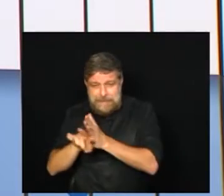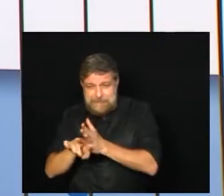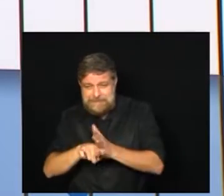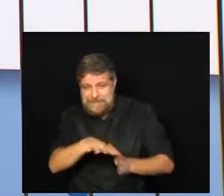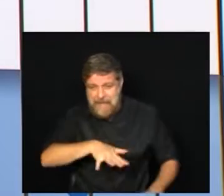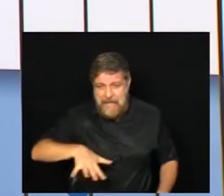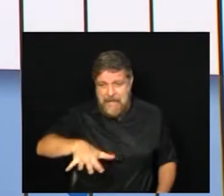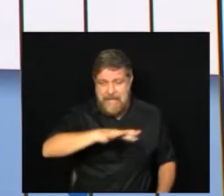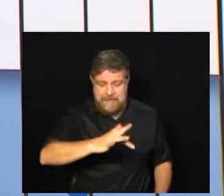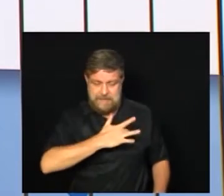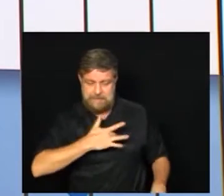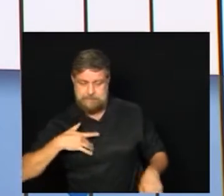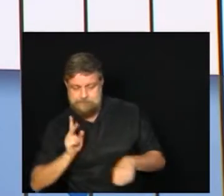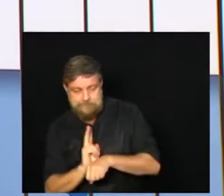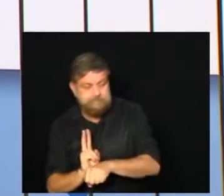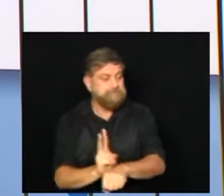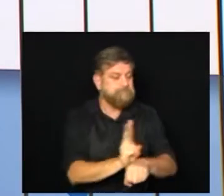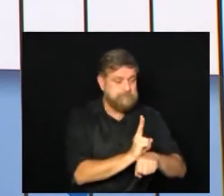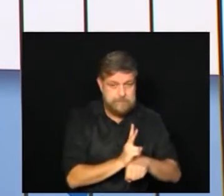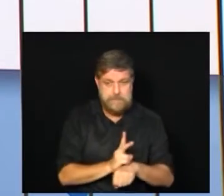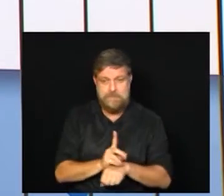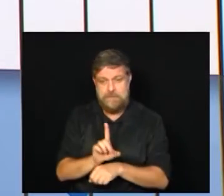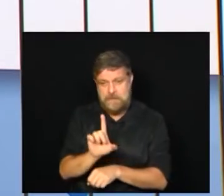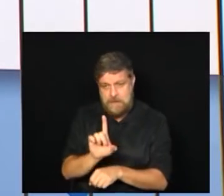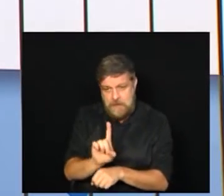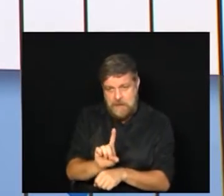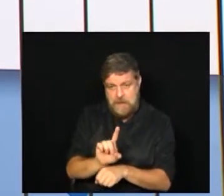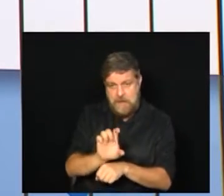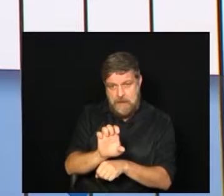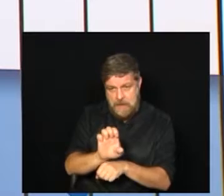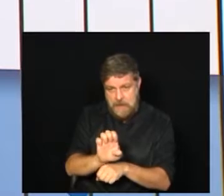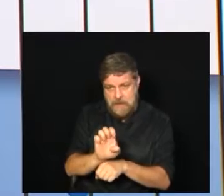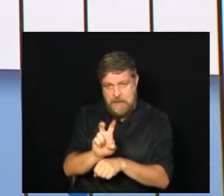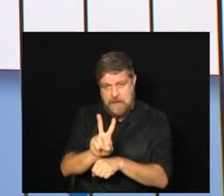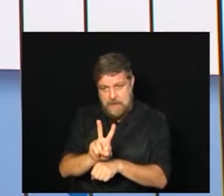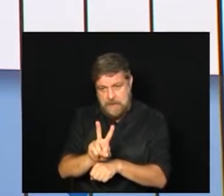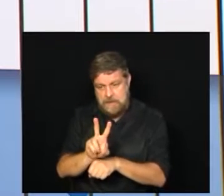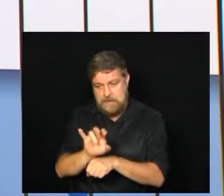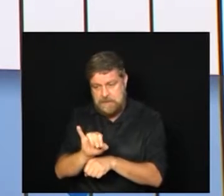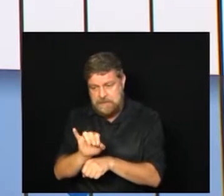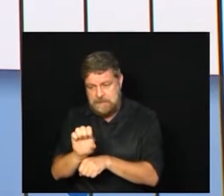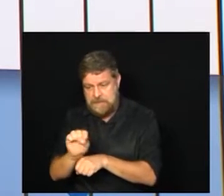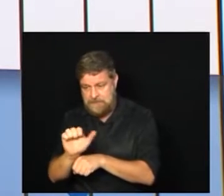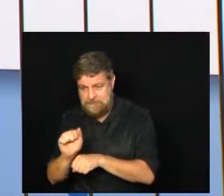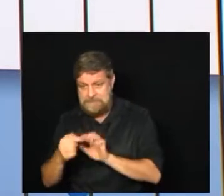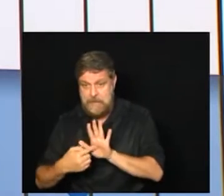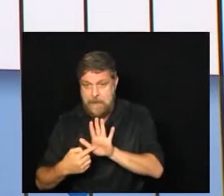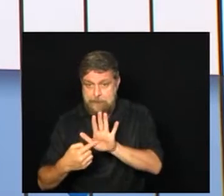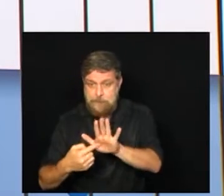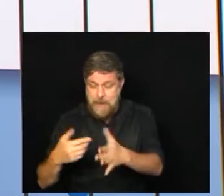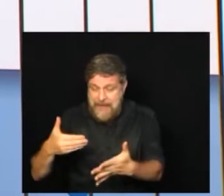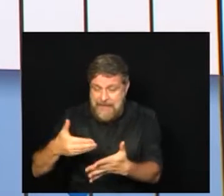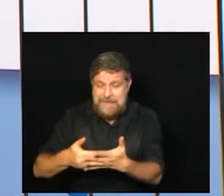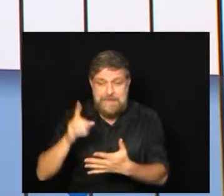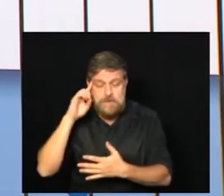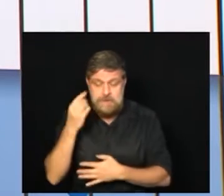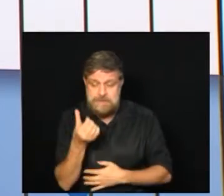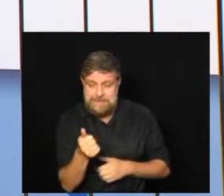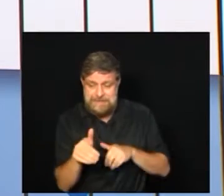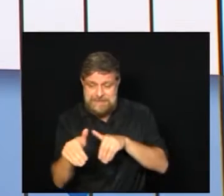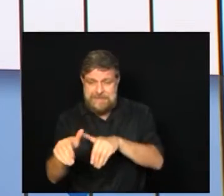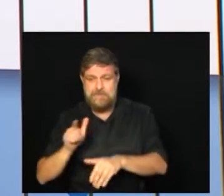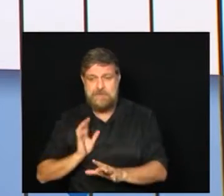o Departamento de Vigilância em Saúde, aponta que até o dia 6 de setembro nós tivemos